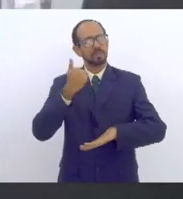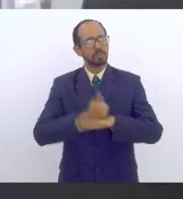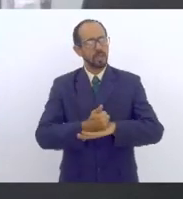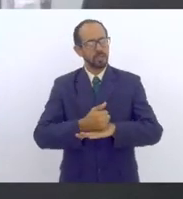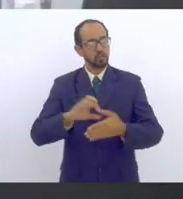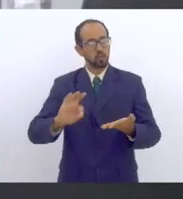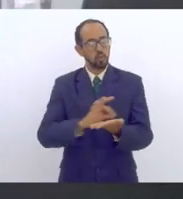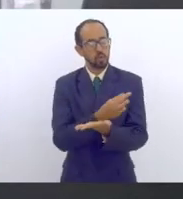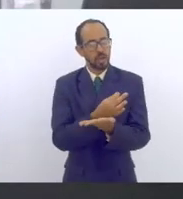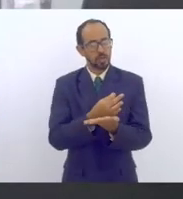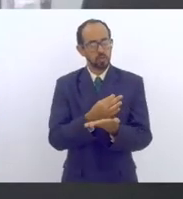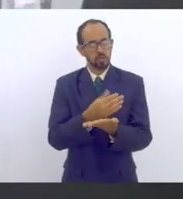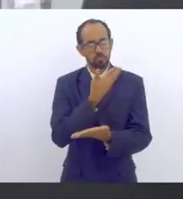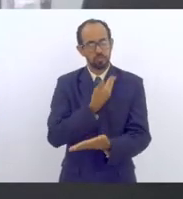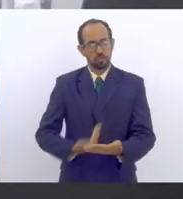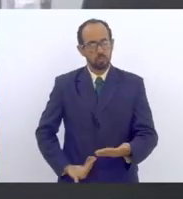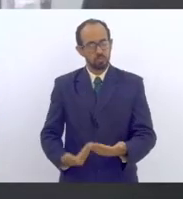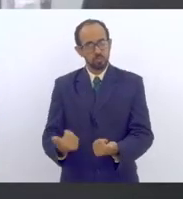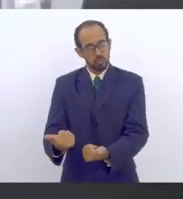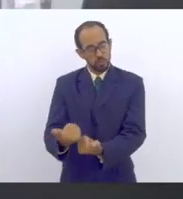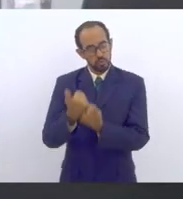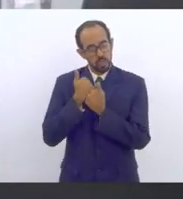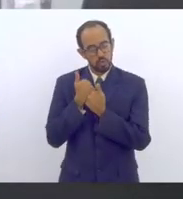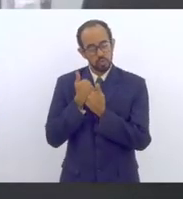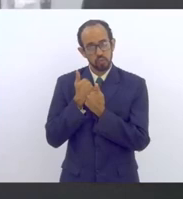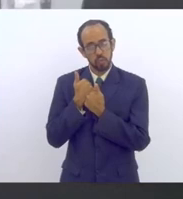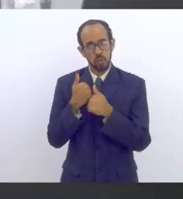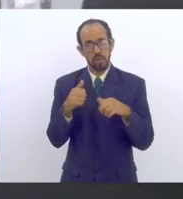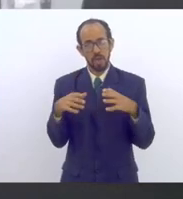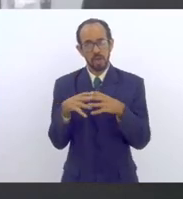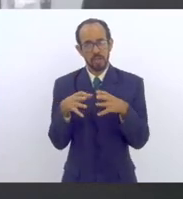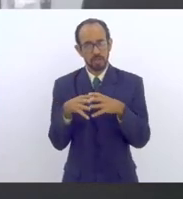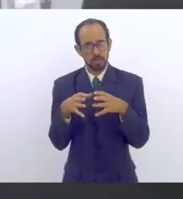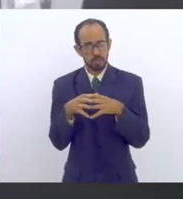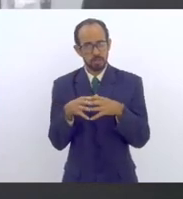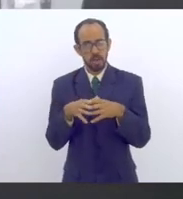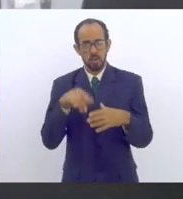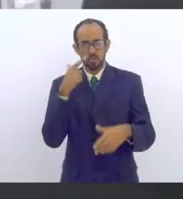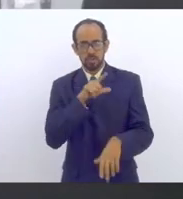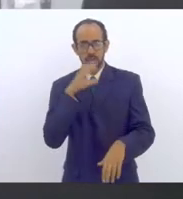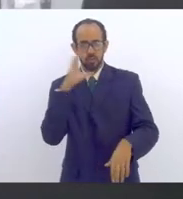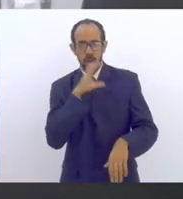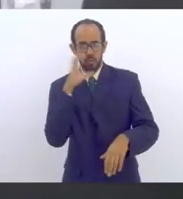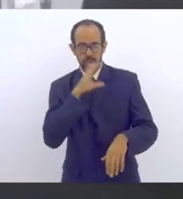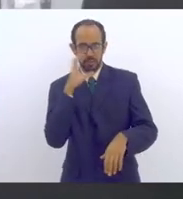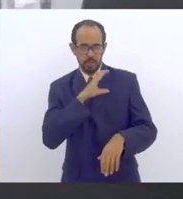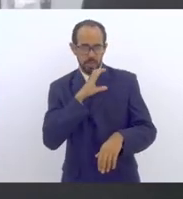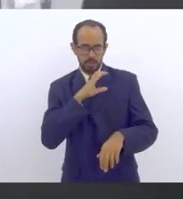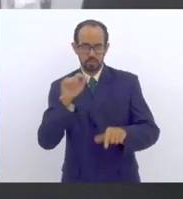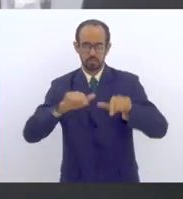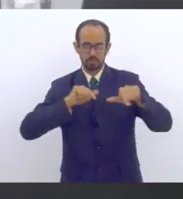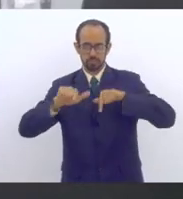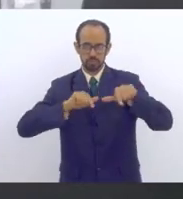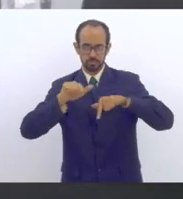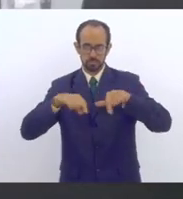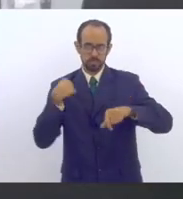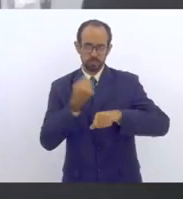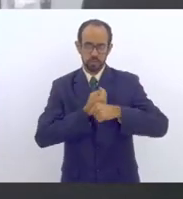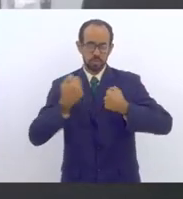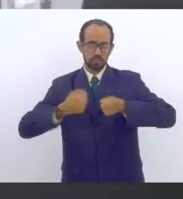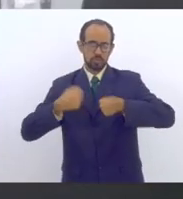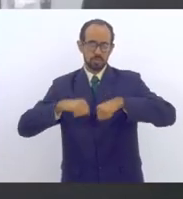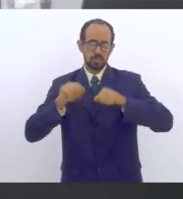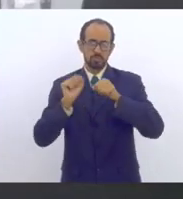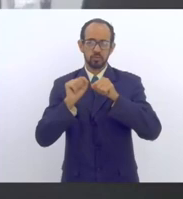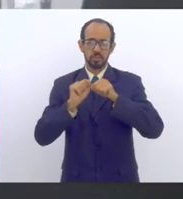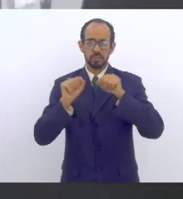veio para ajudar a nossa equipe ou seja incrementar e da velocidade um trabalho que a gente precisava fazer na infraestrutura não é